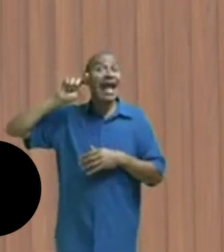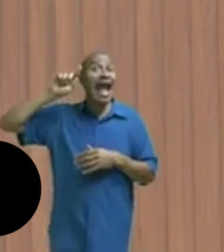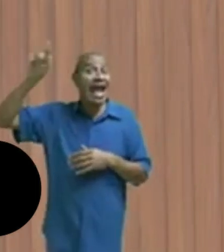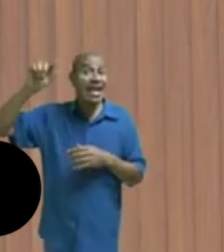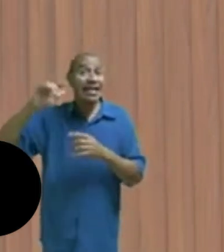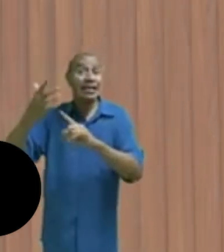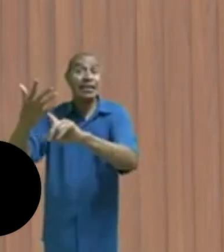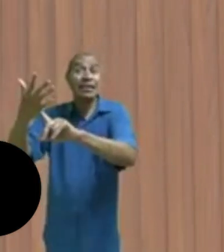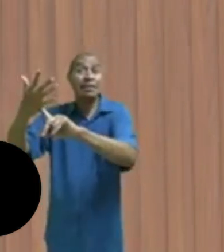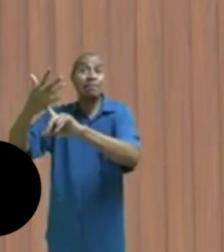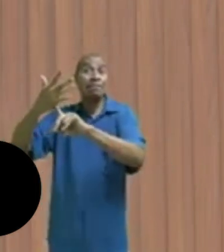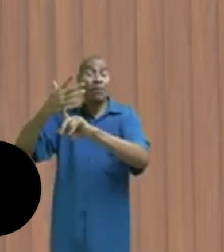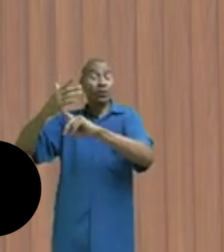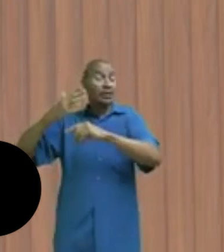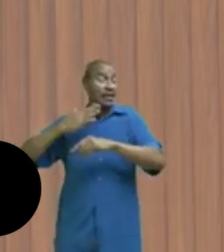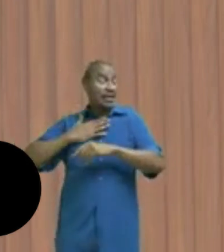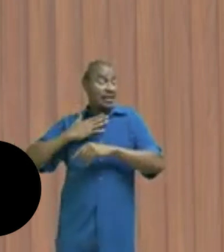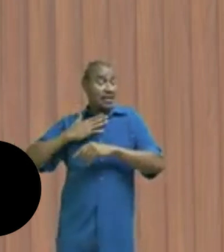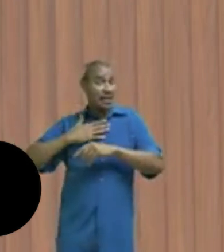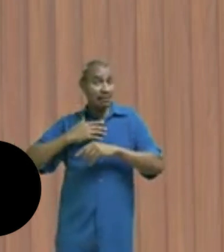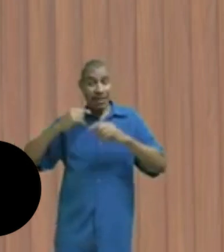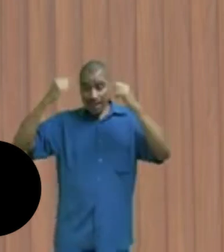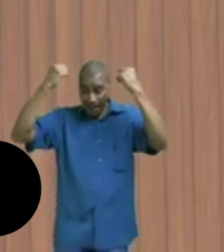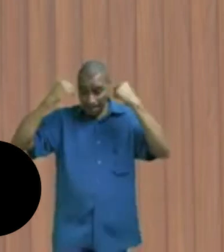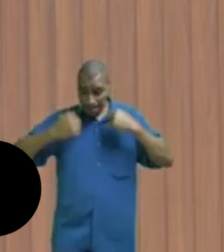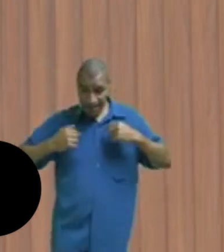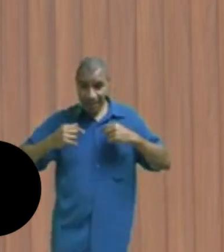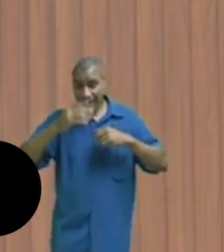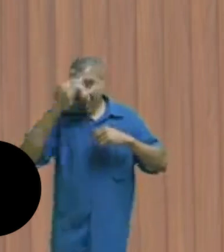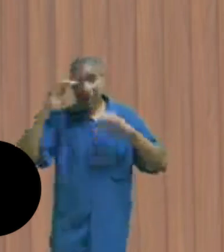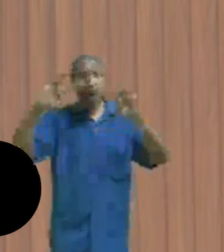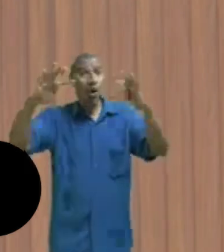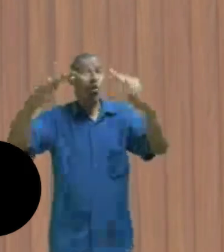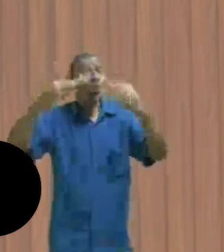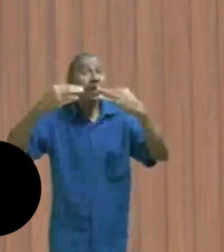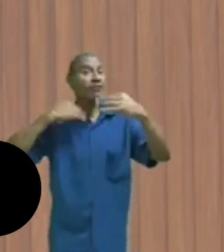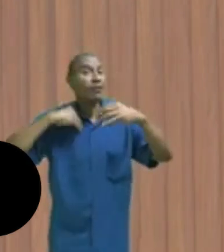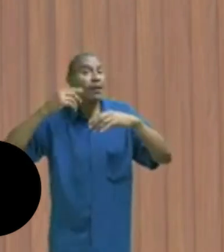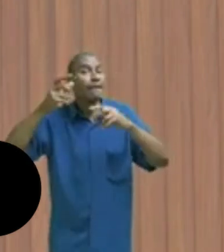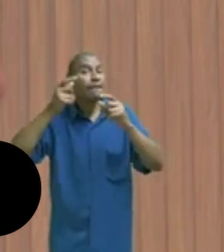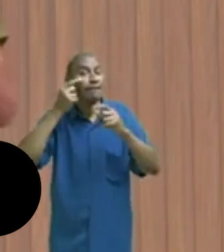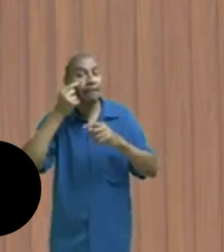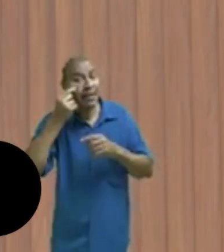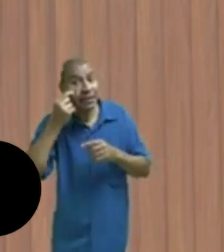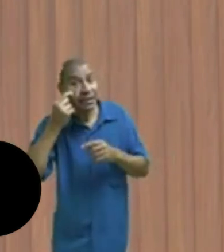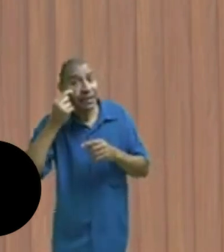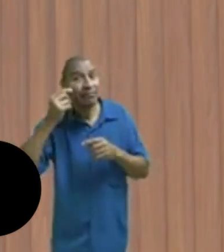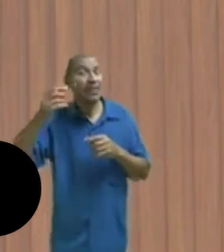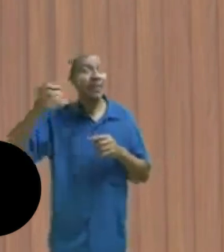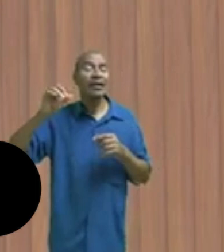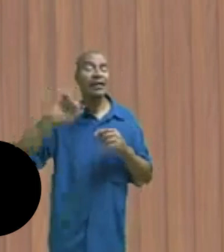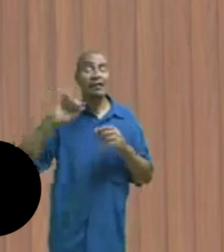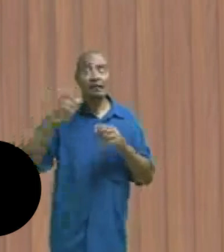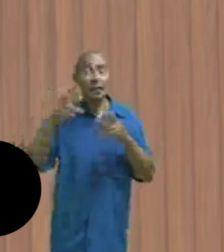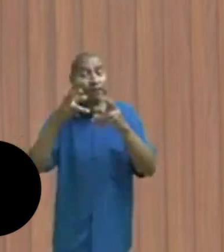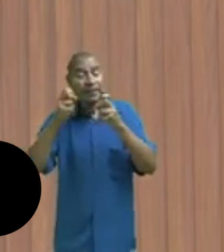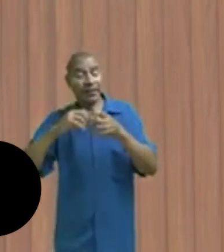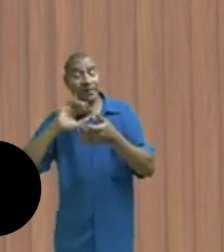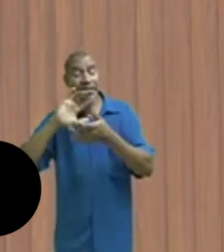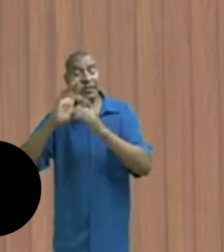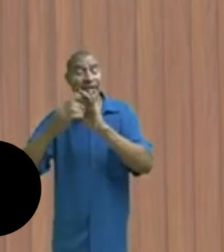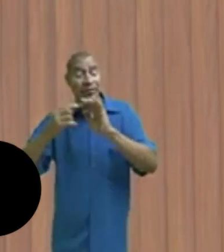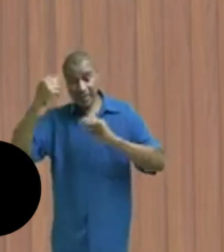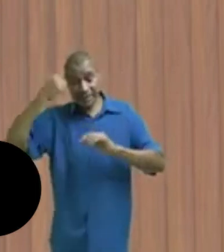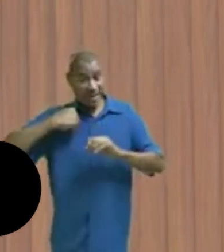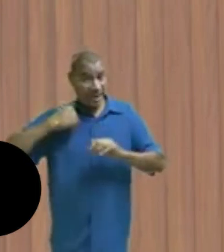de dignidade, e quando as pessoas não te dão um respeito considerável ou digno, ou aquilo que você acha que merece, se você coloca